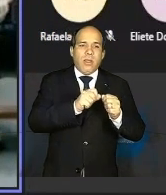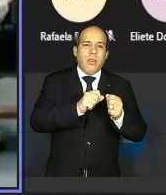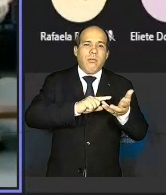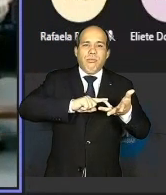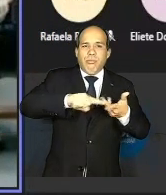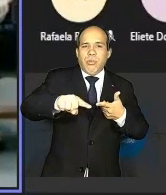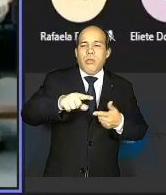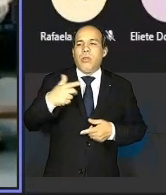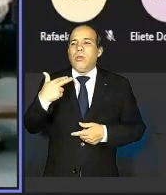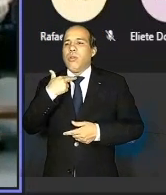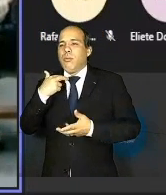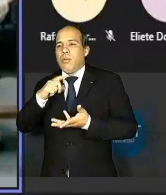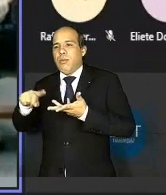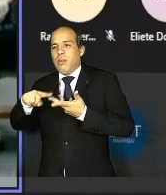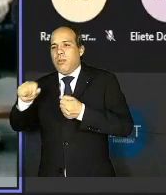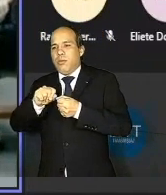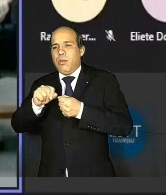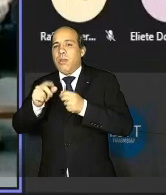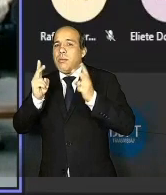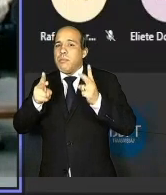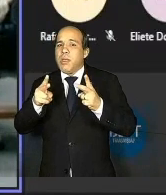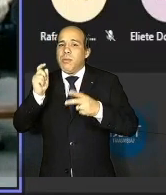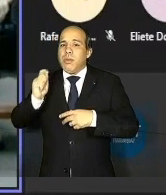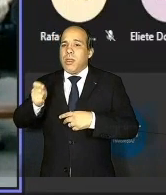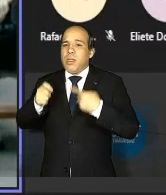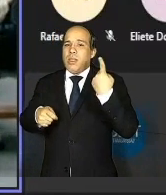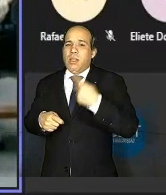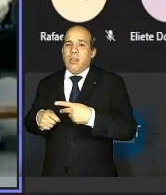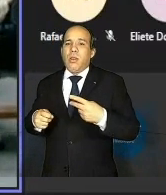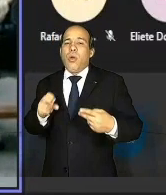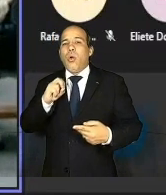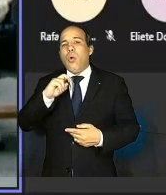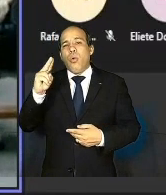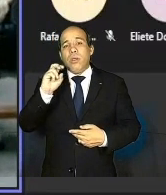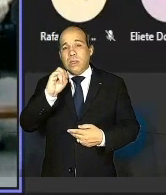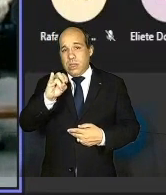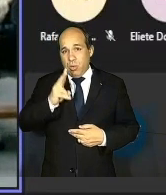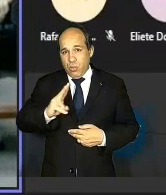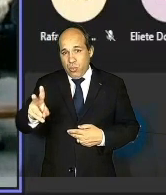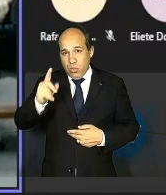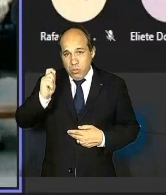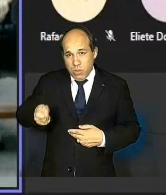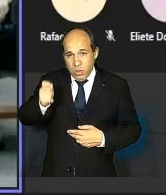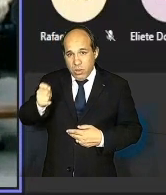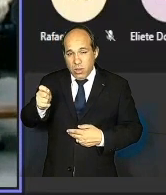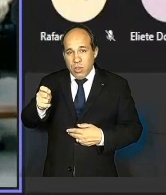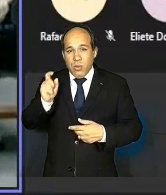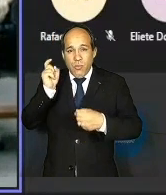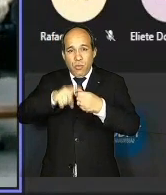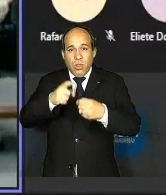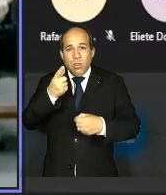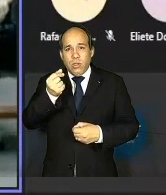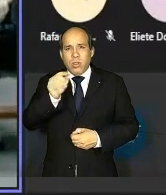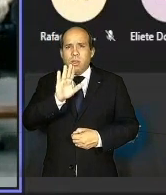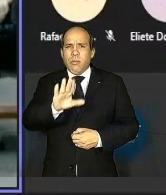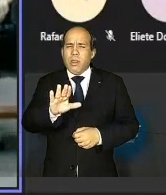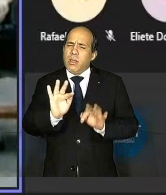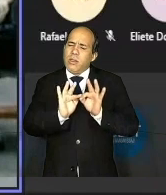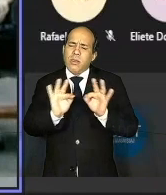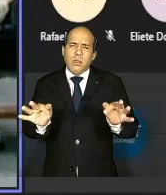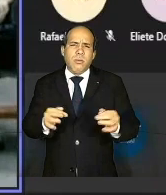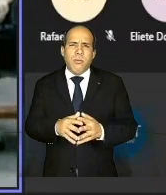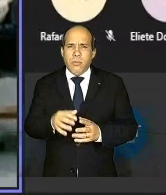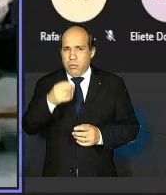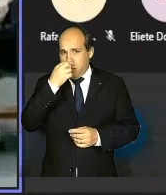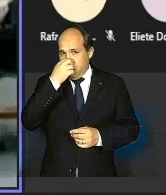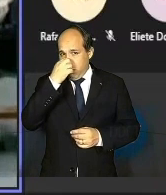essas obrigações de fazer e não fazer tenham como termo inicial a própria sentença, ou, na hipótese de se manter a condenação à repetição de indébito, que